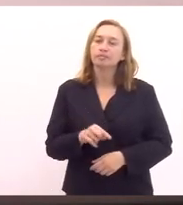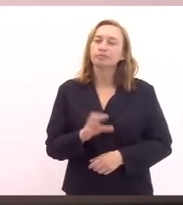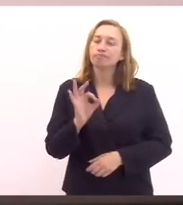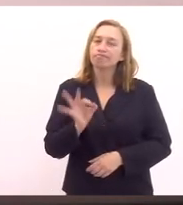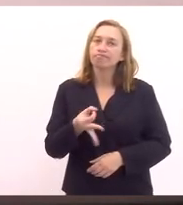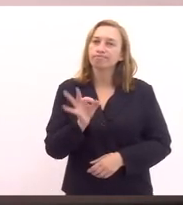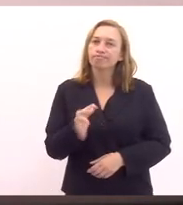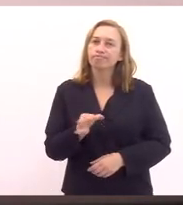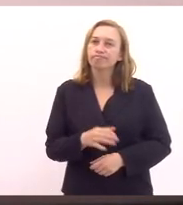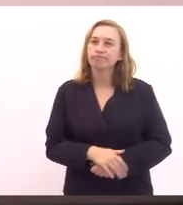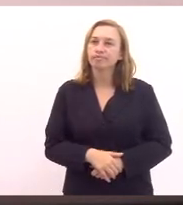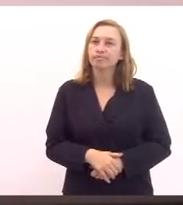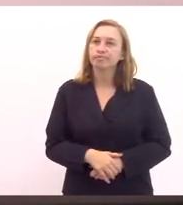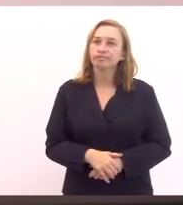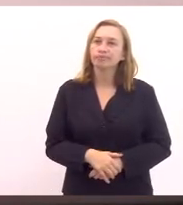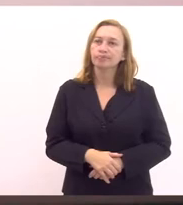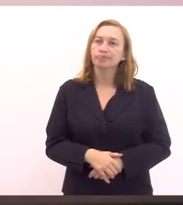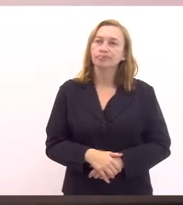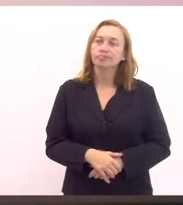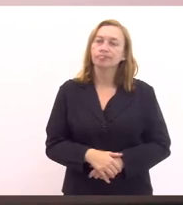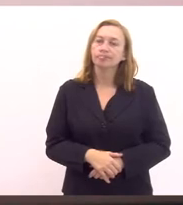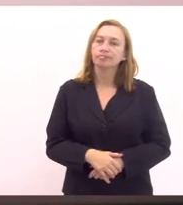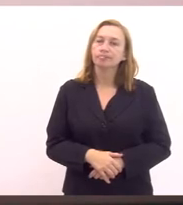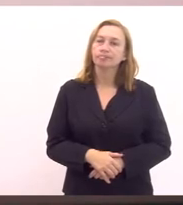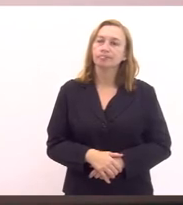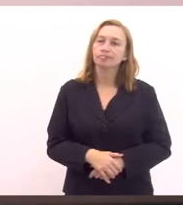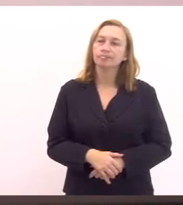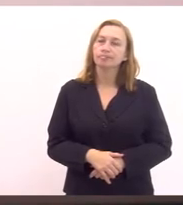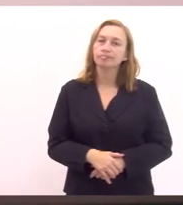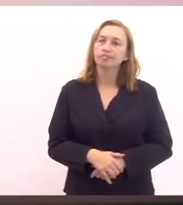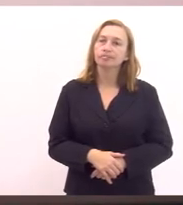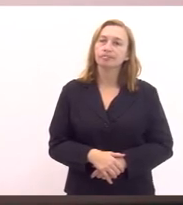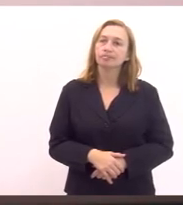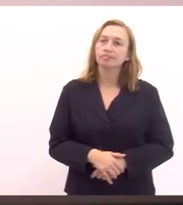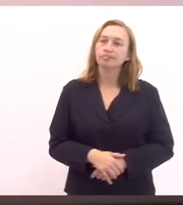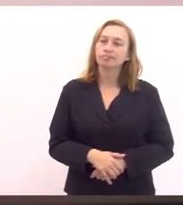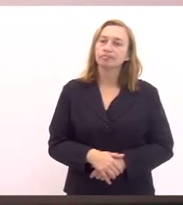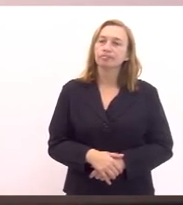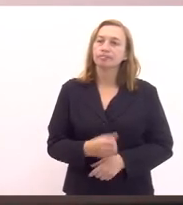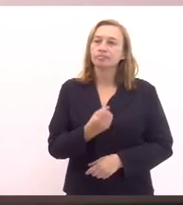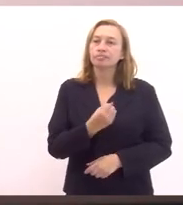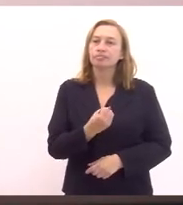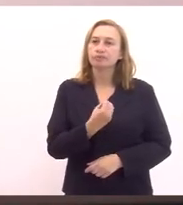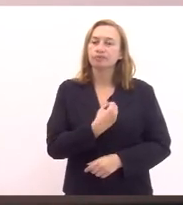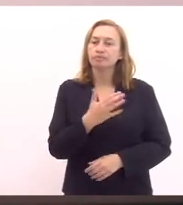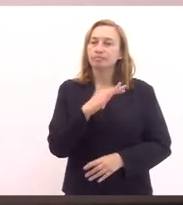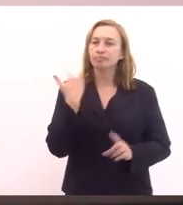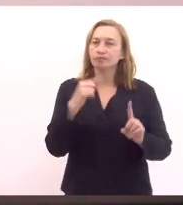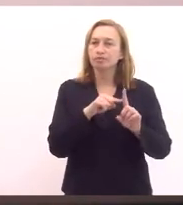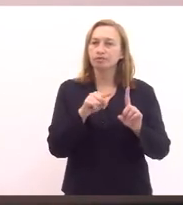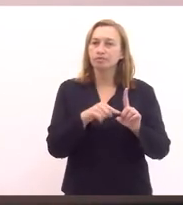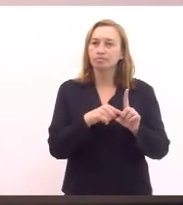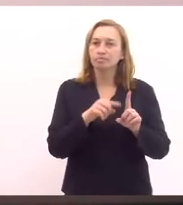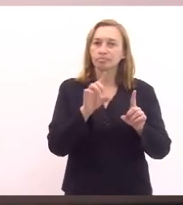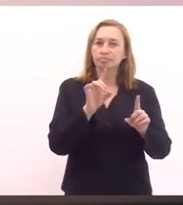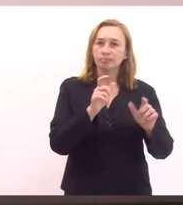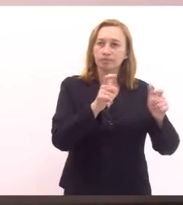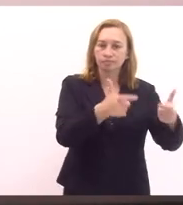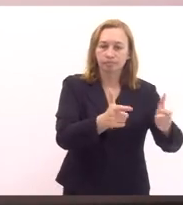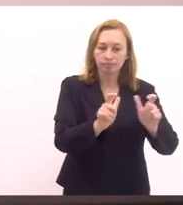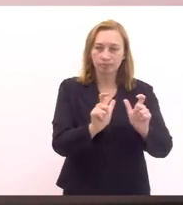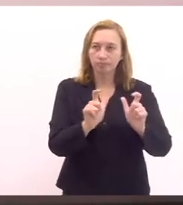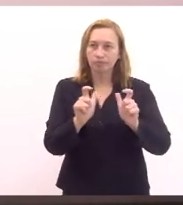exatamente a discrepância dos dados de mortalidade mortalidade materna por região